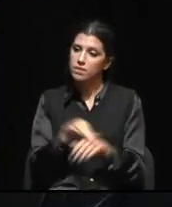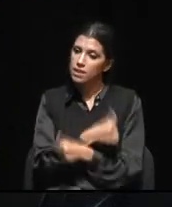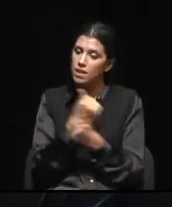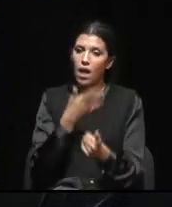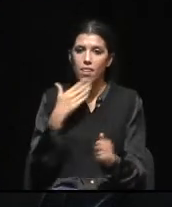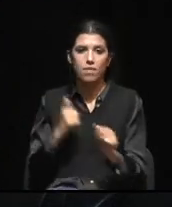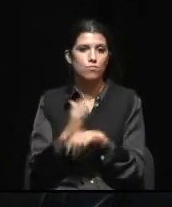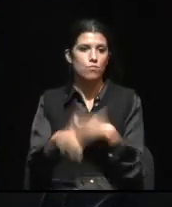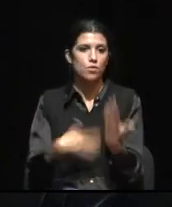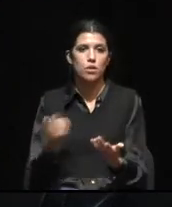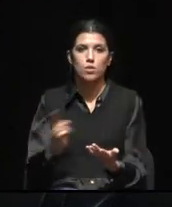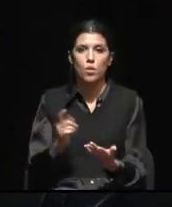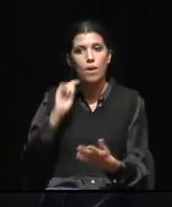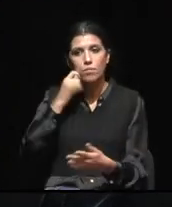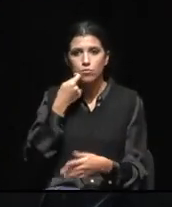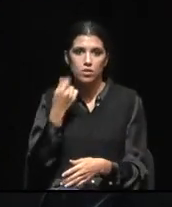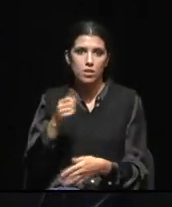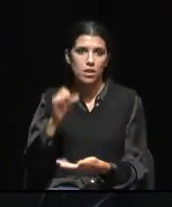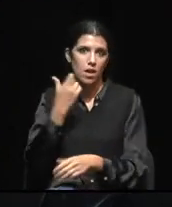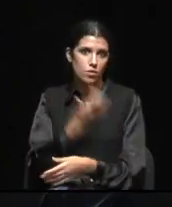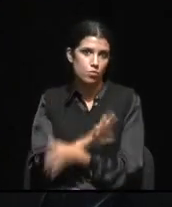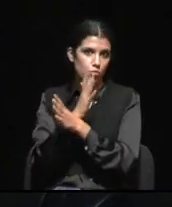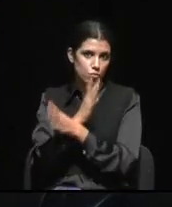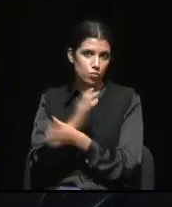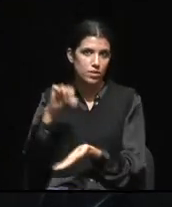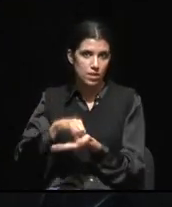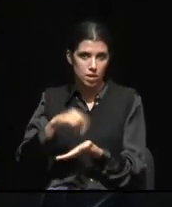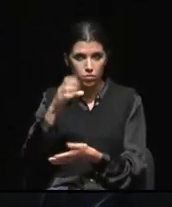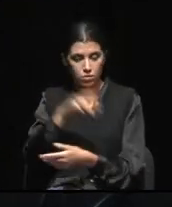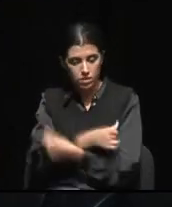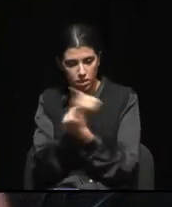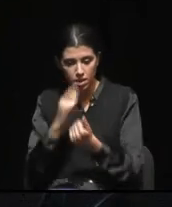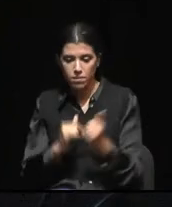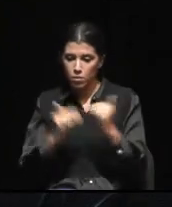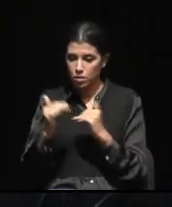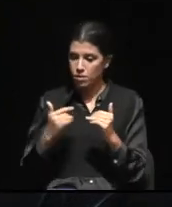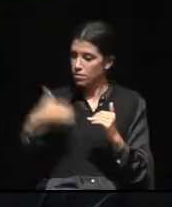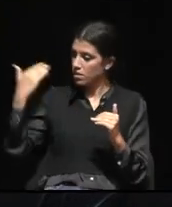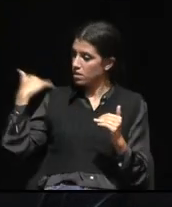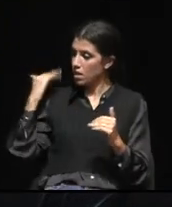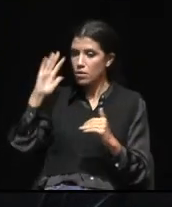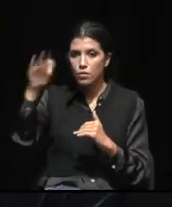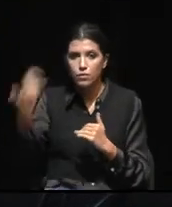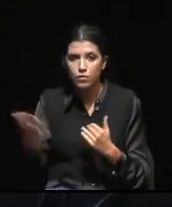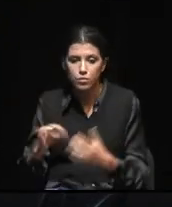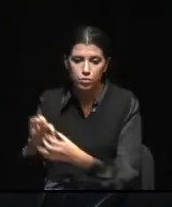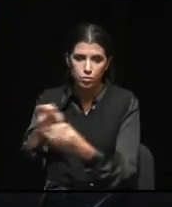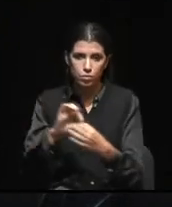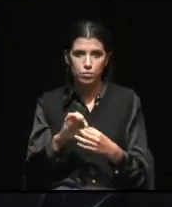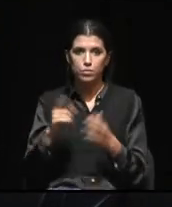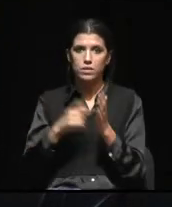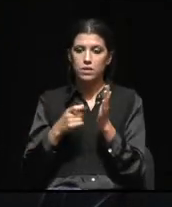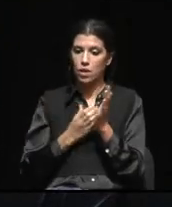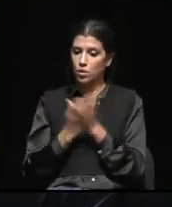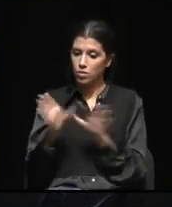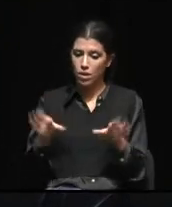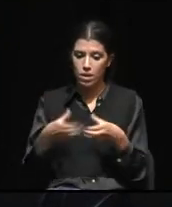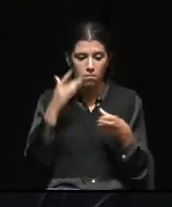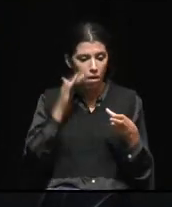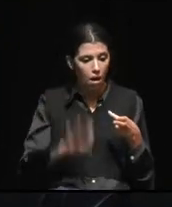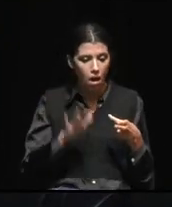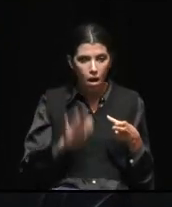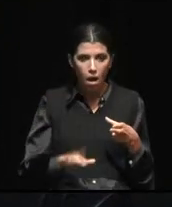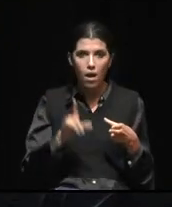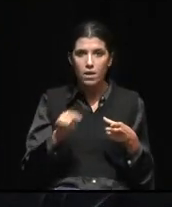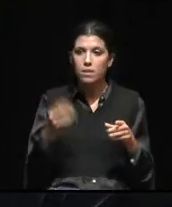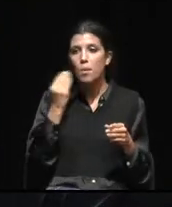cidade não seja à custa dos centros históricos mas através do verdadeiro equilíbrio entre o passado e o futuro entre a necessidade de manter as comunidades e oilo que